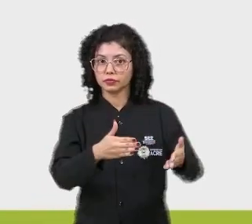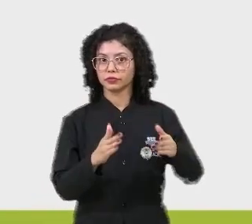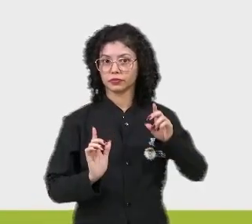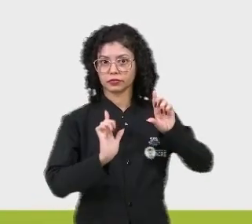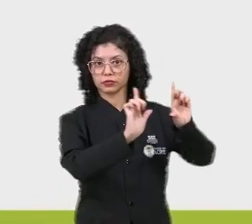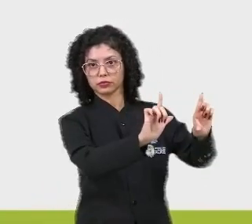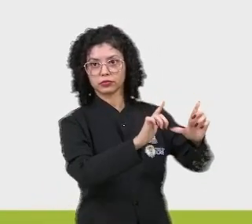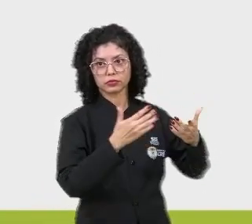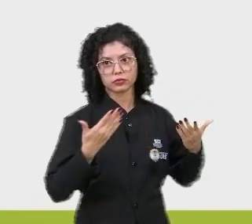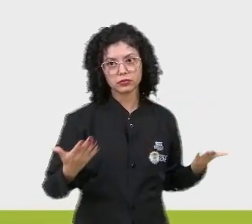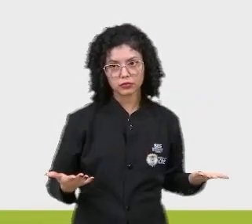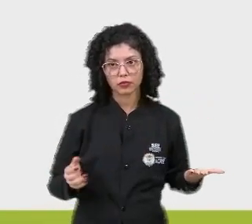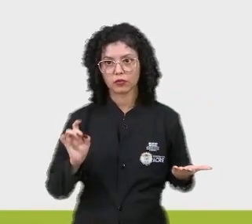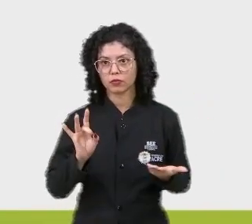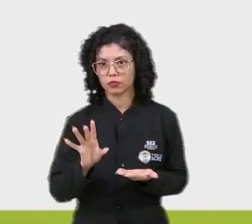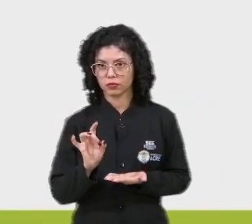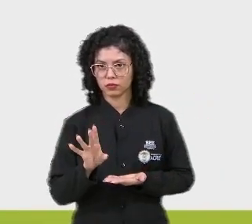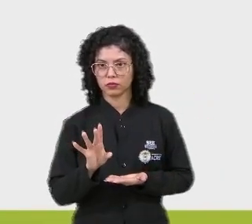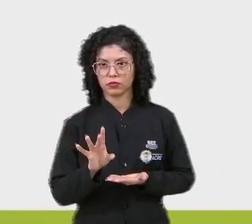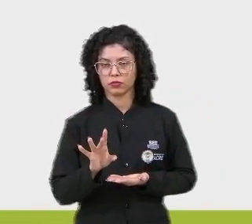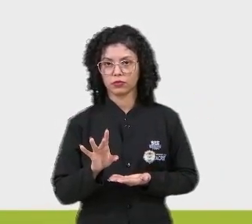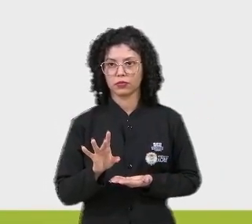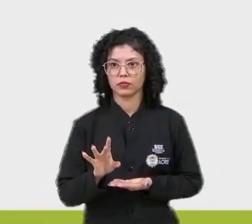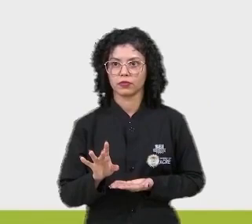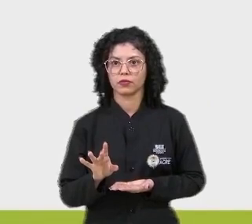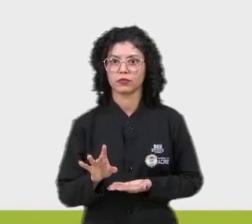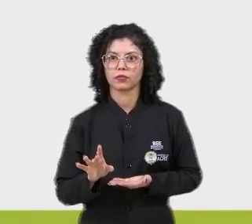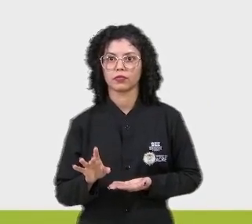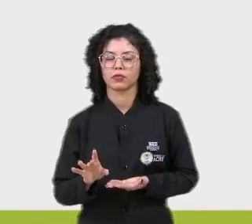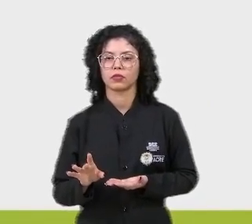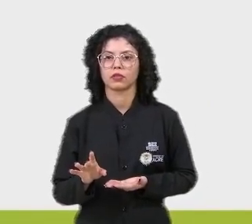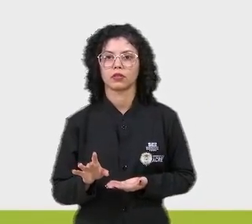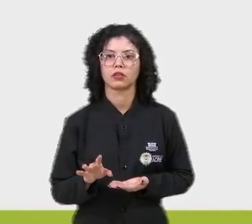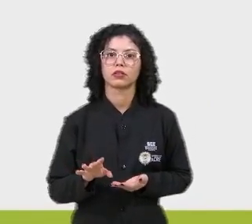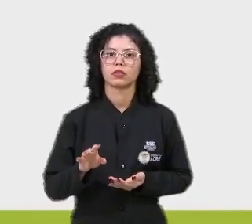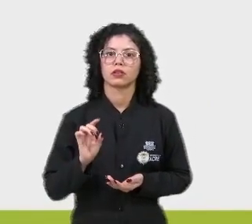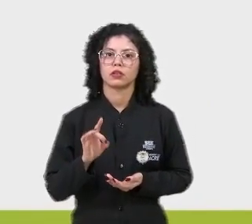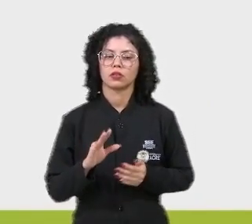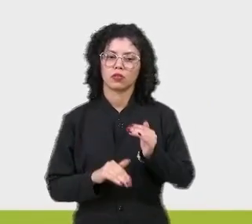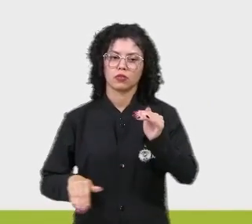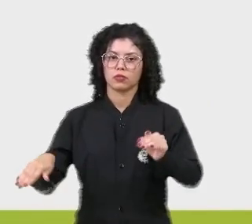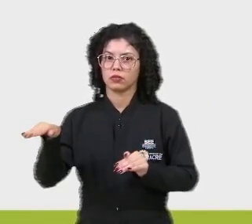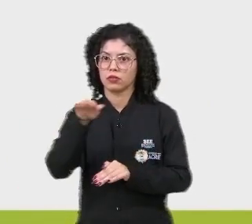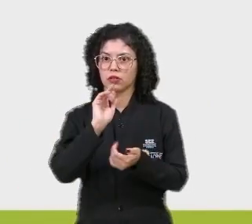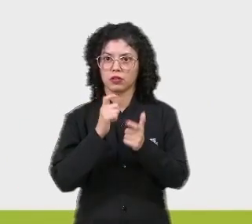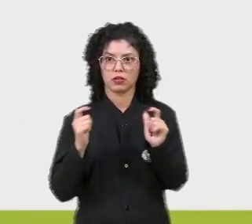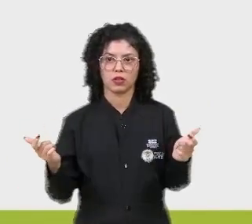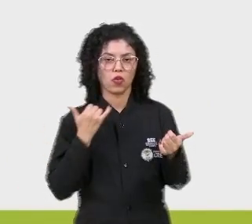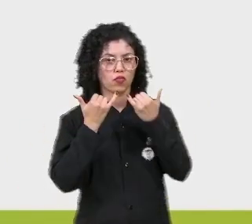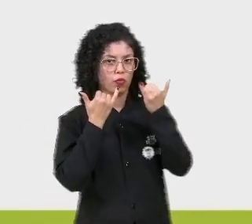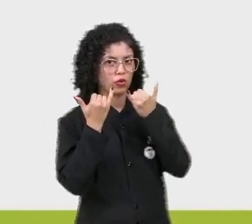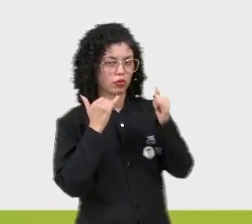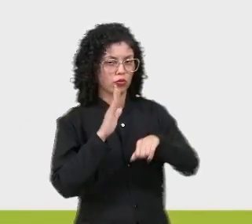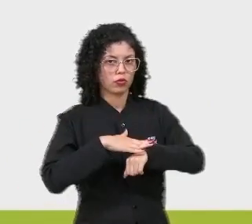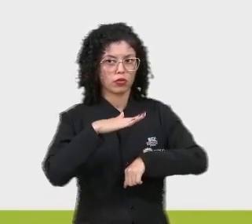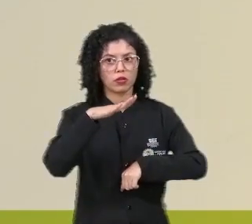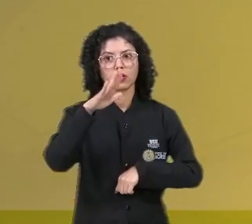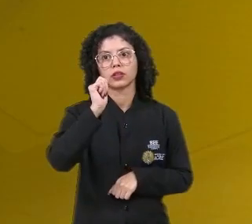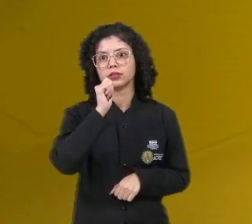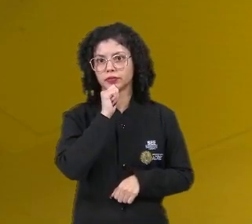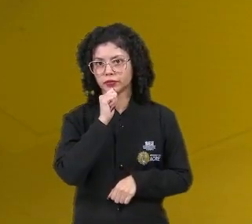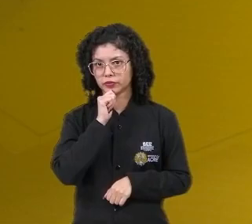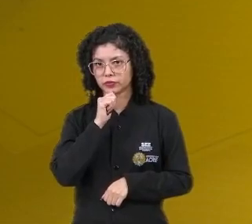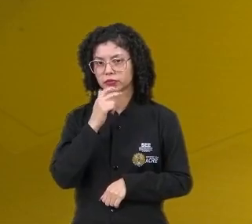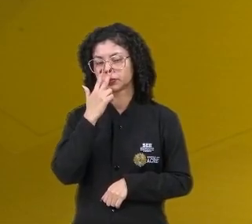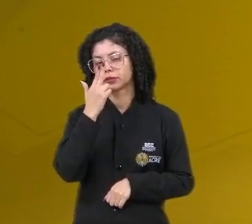cartaz ou será que essa é uma esse aqui é um distrator de extrapolação né Tem uma informação além